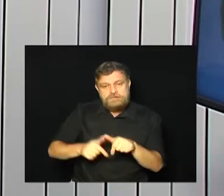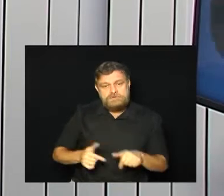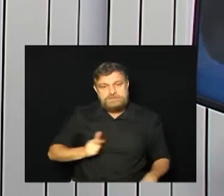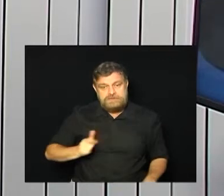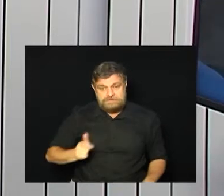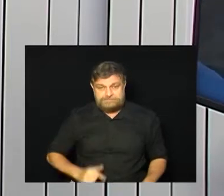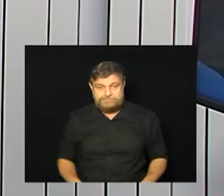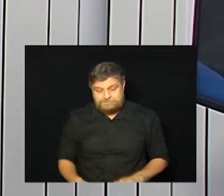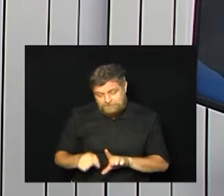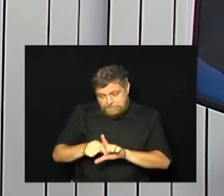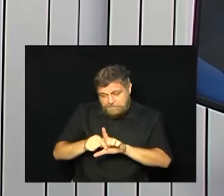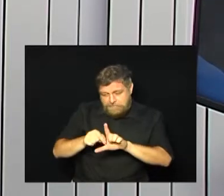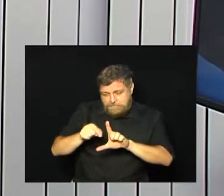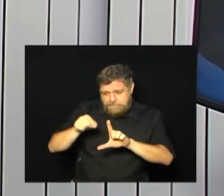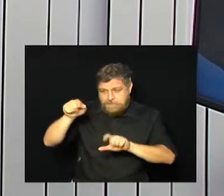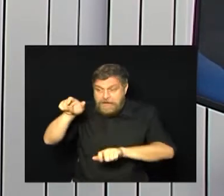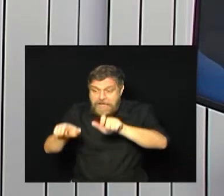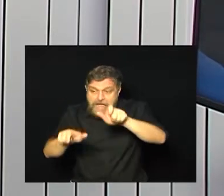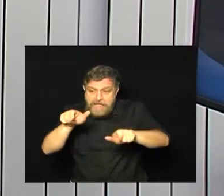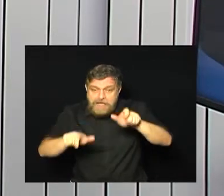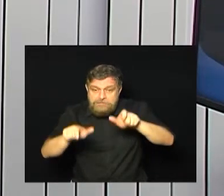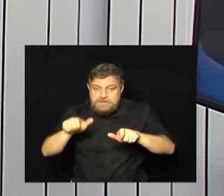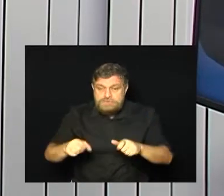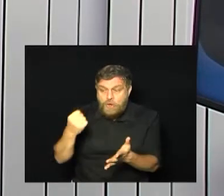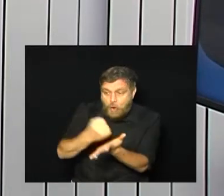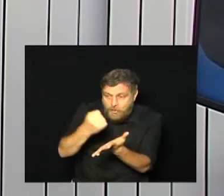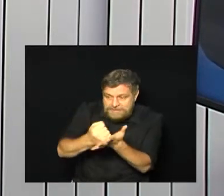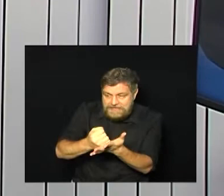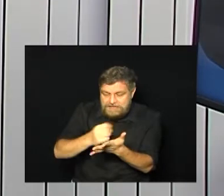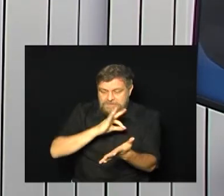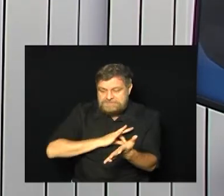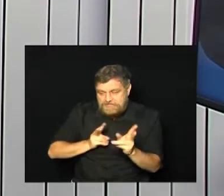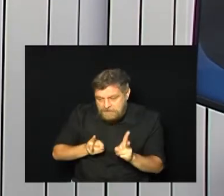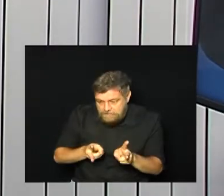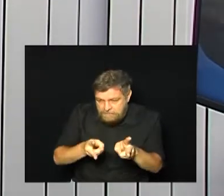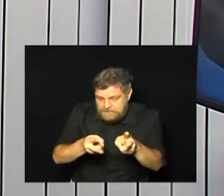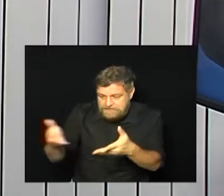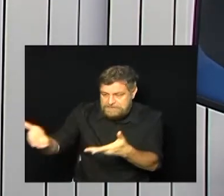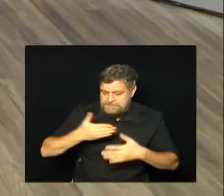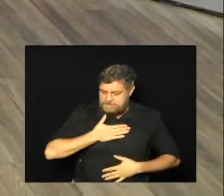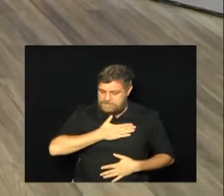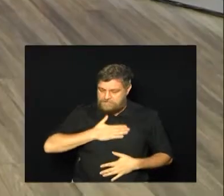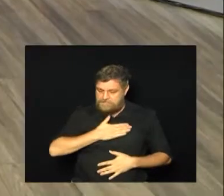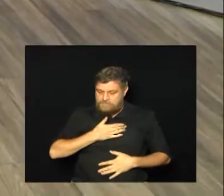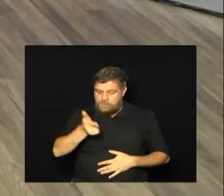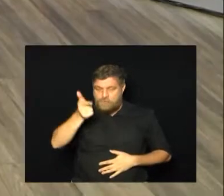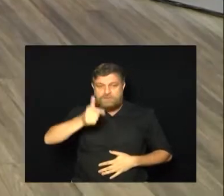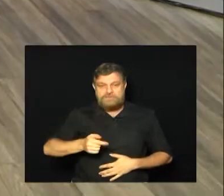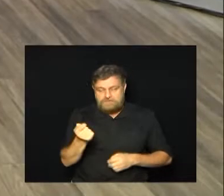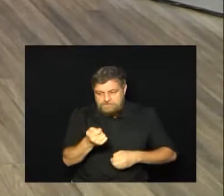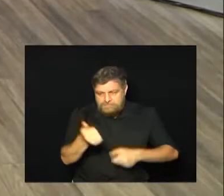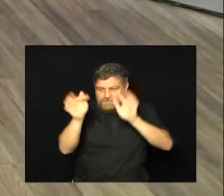a ponto de essas pessoas serem efetivadas? Seja bem-vindo mais uma vez e feliz ano